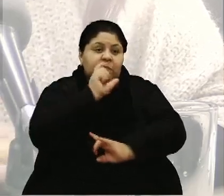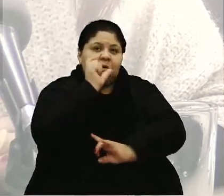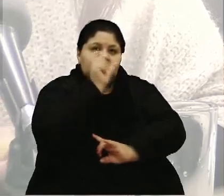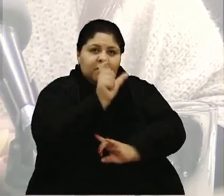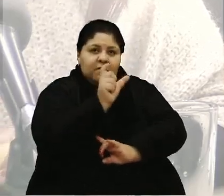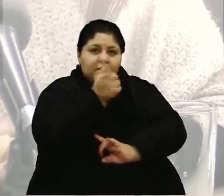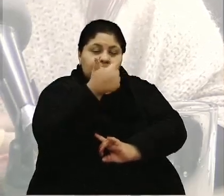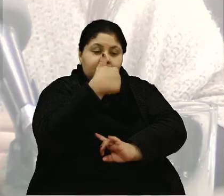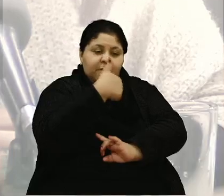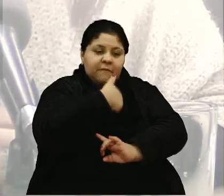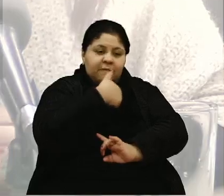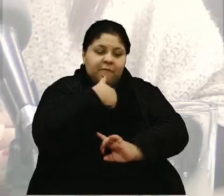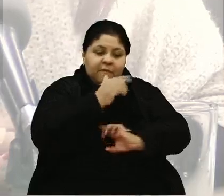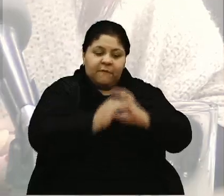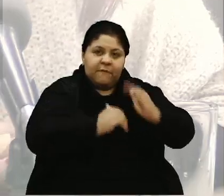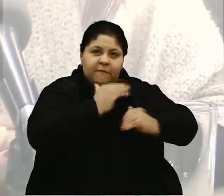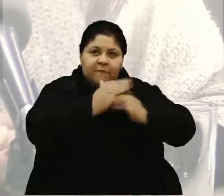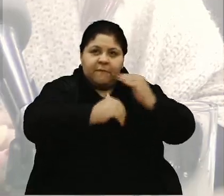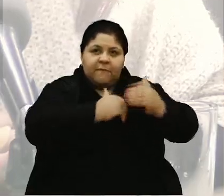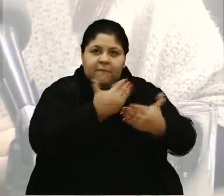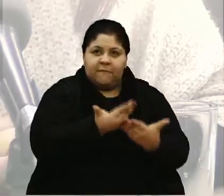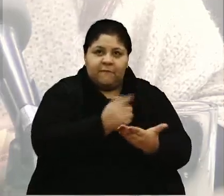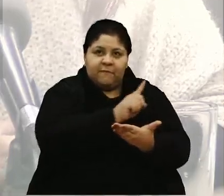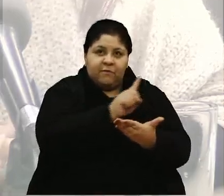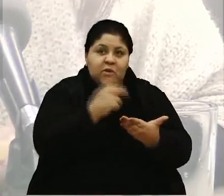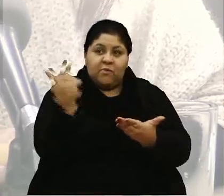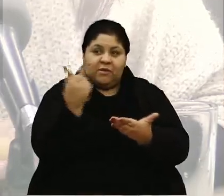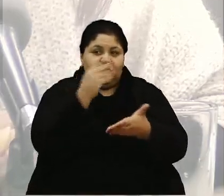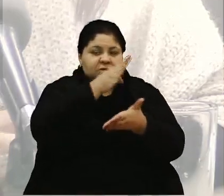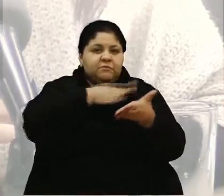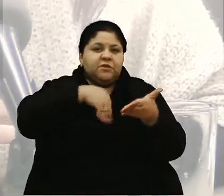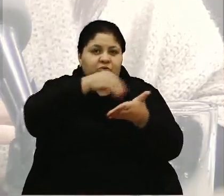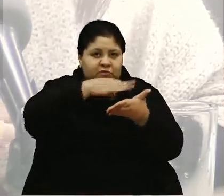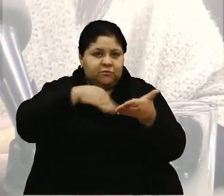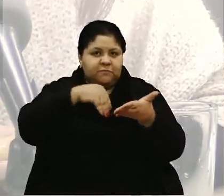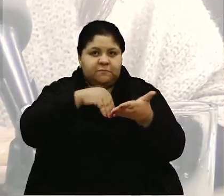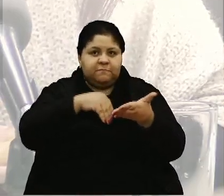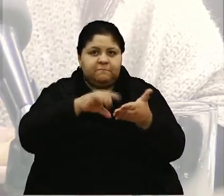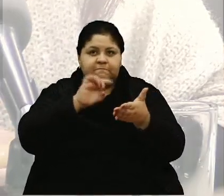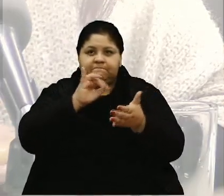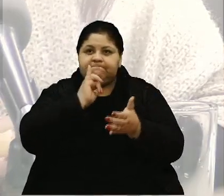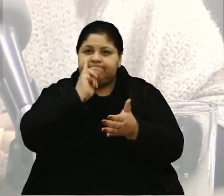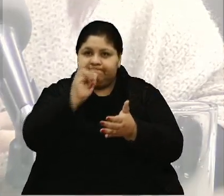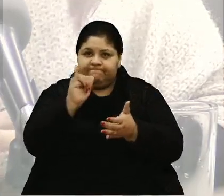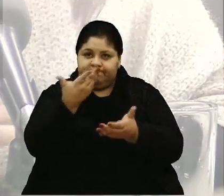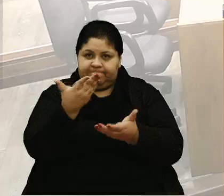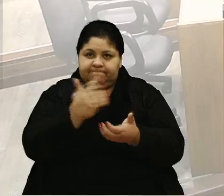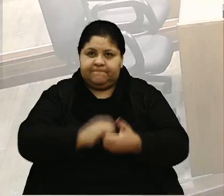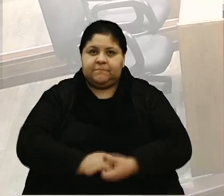para mim, avanços, bastante avanços, não é 2 pinturas. Foi isso que eu falei.